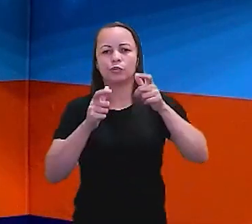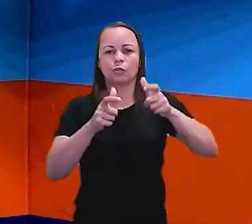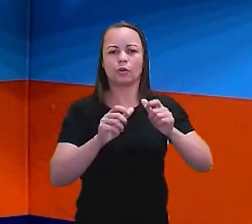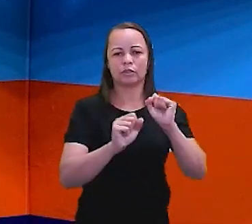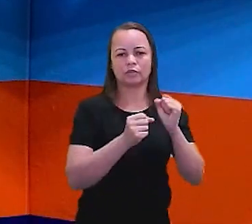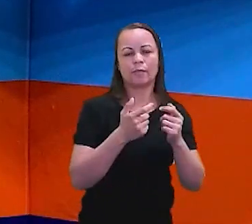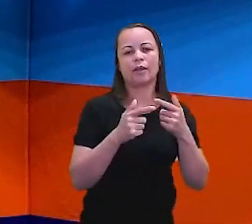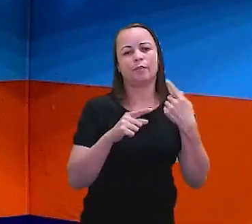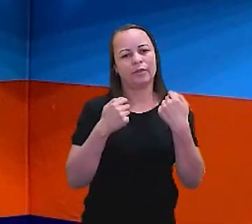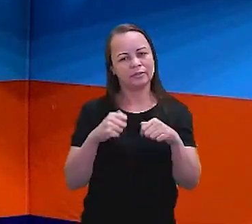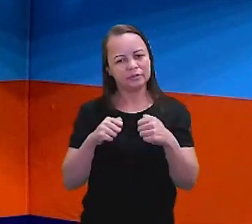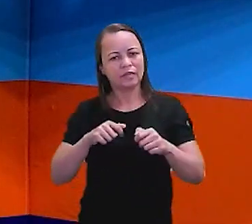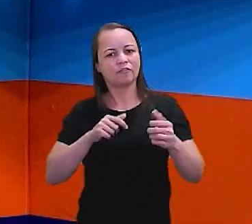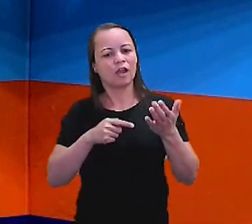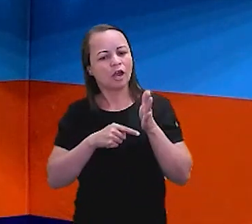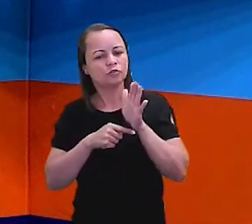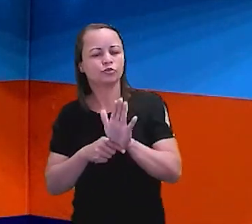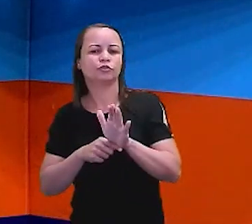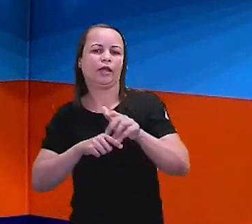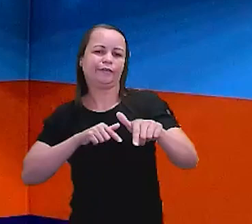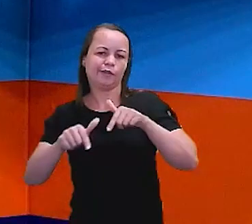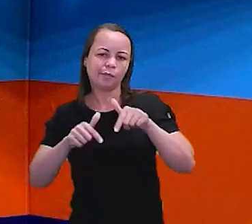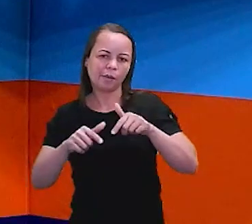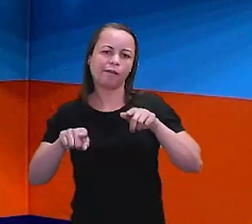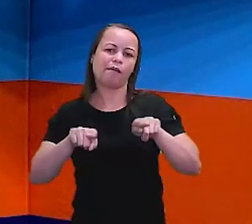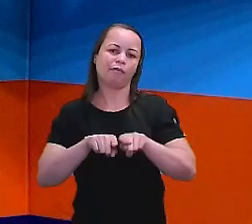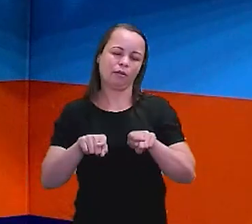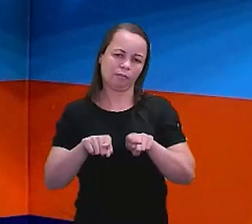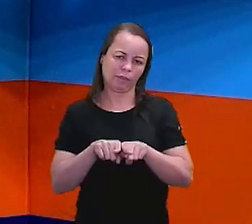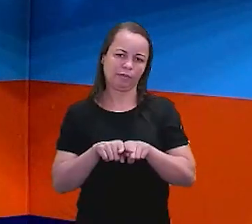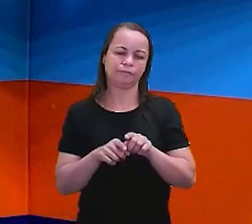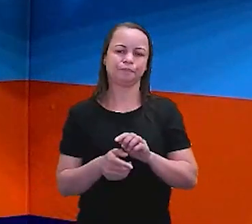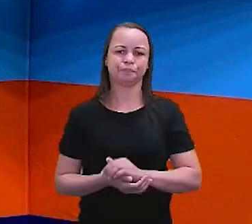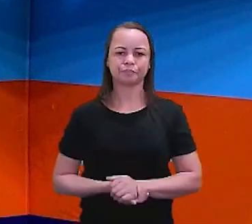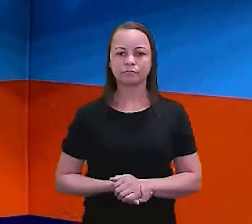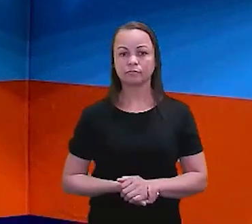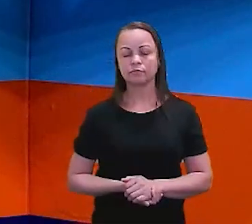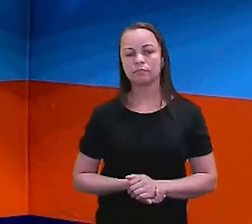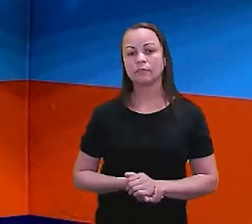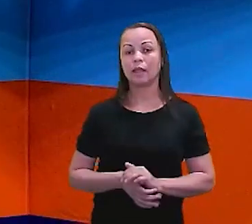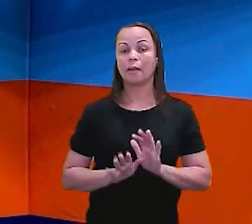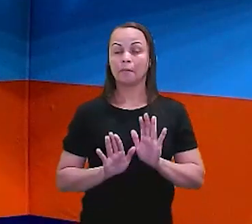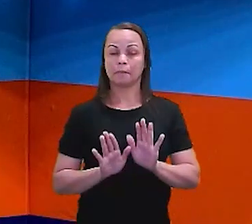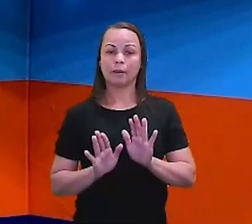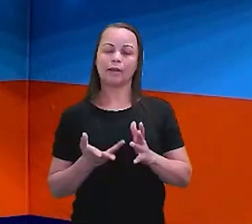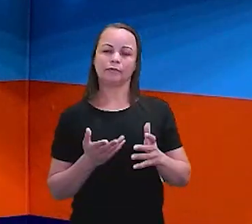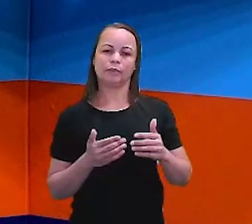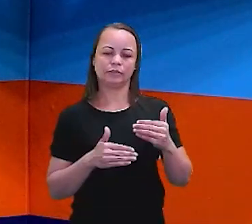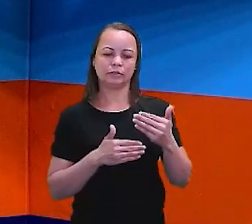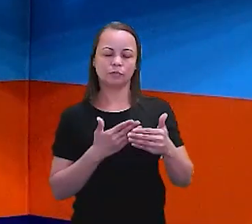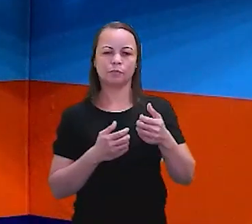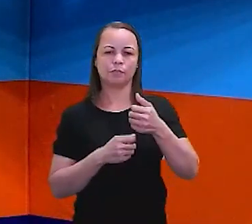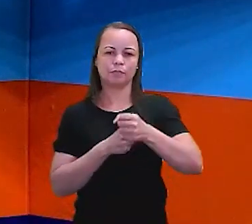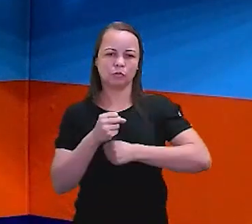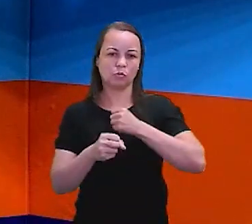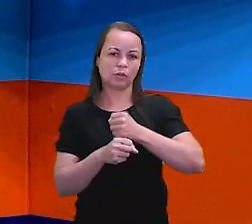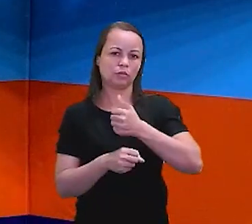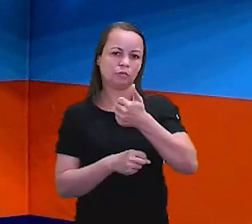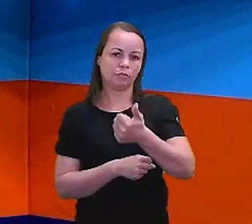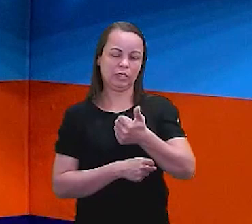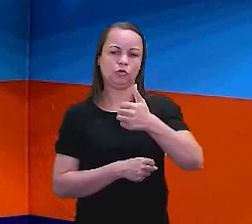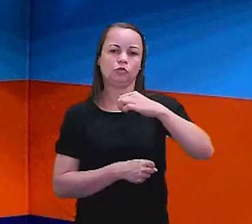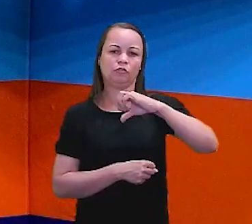casa. Para vocês terem ideia como era difícil as condições trabalhistas naquela época. Porém, a partir de